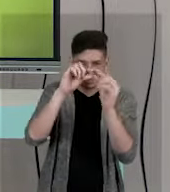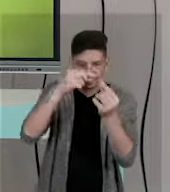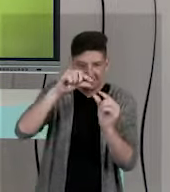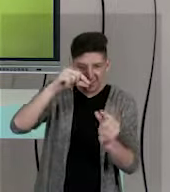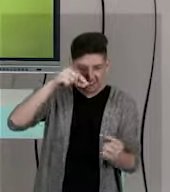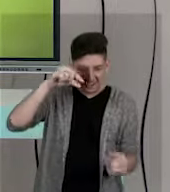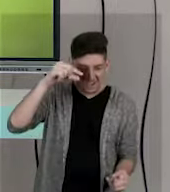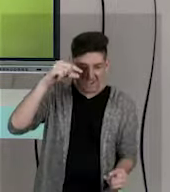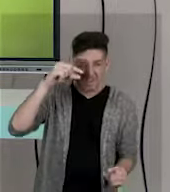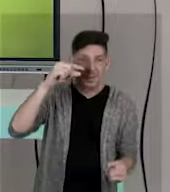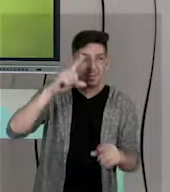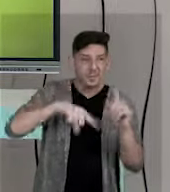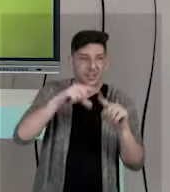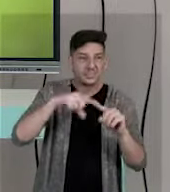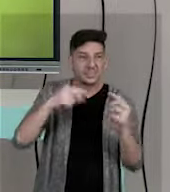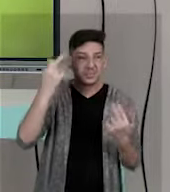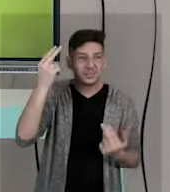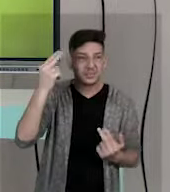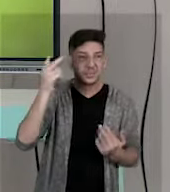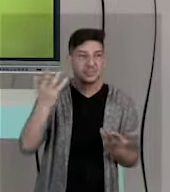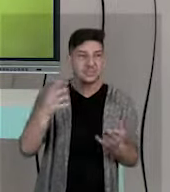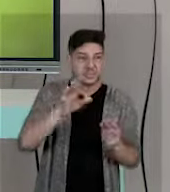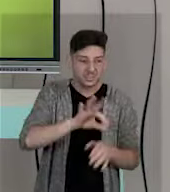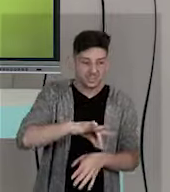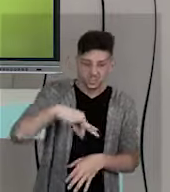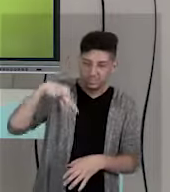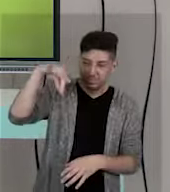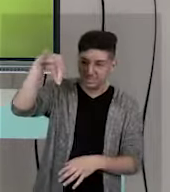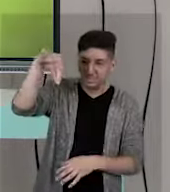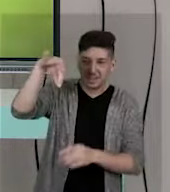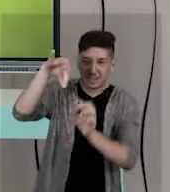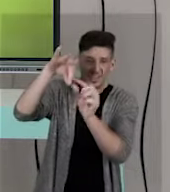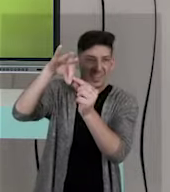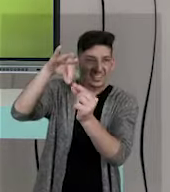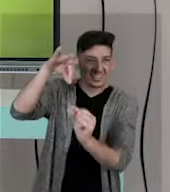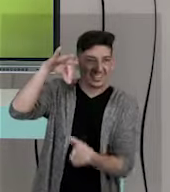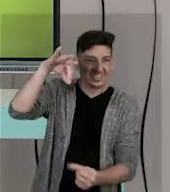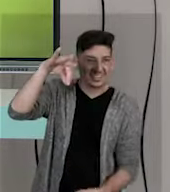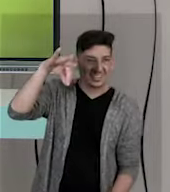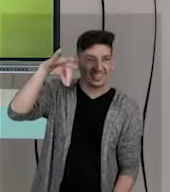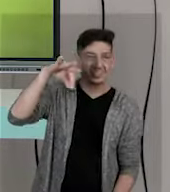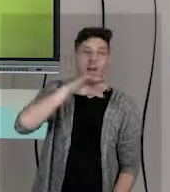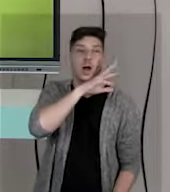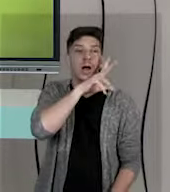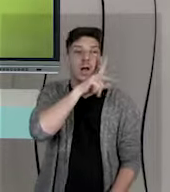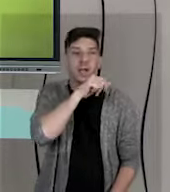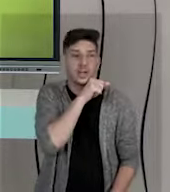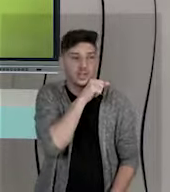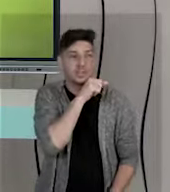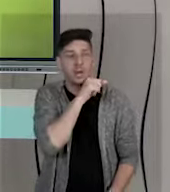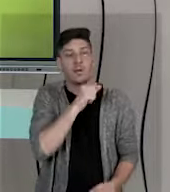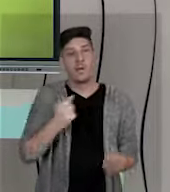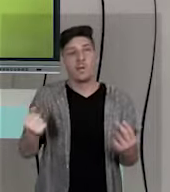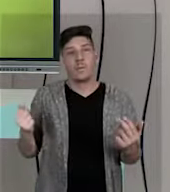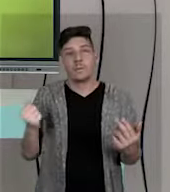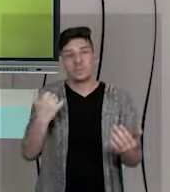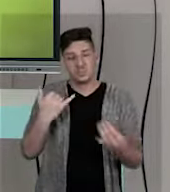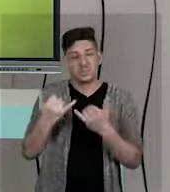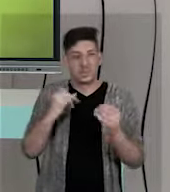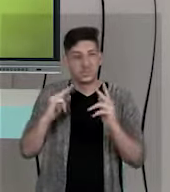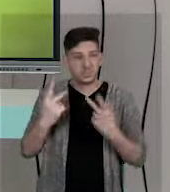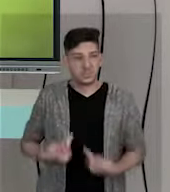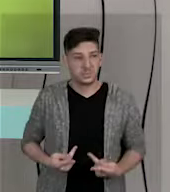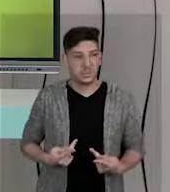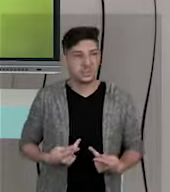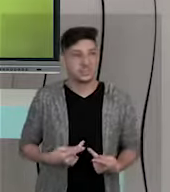sensível, então eu posso pegar a medula, né, com a mão, a medula de um animal vertebrado tal como nós, eu posso pegar de um porco, por